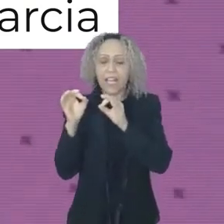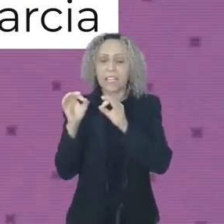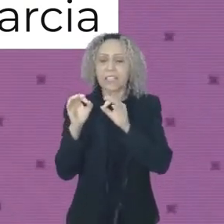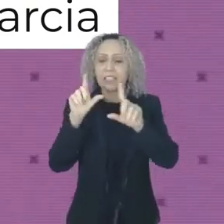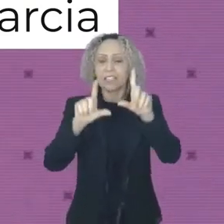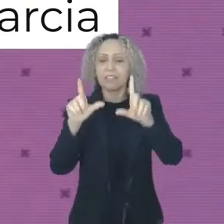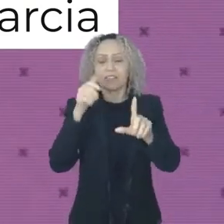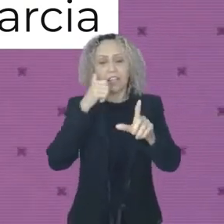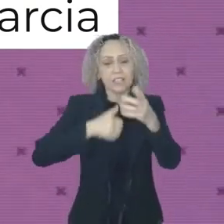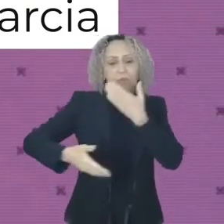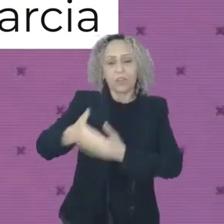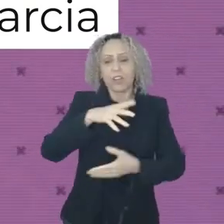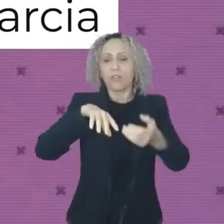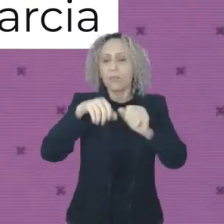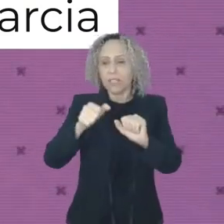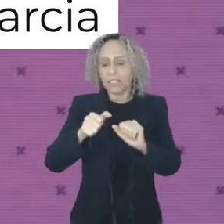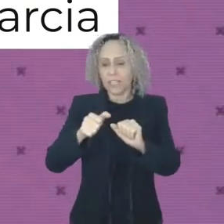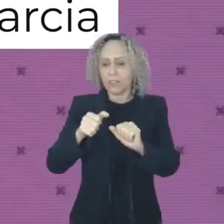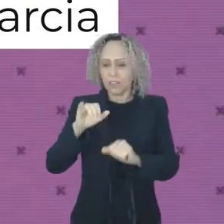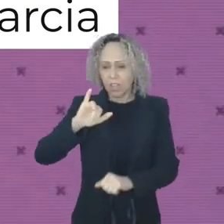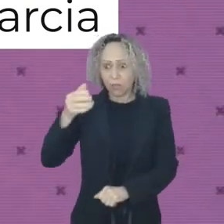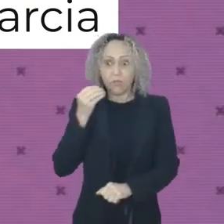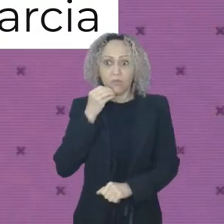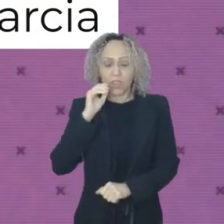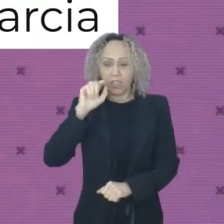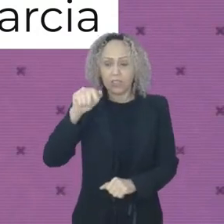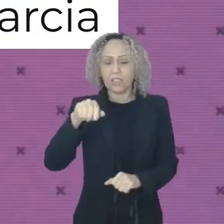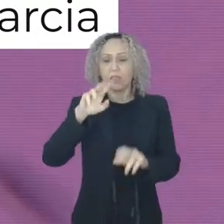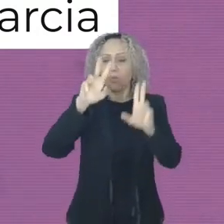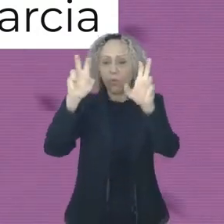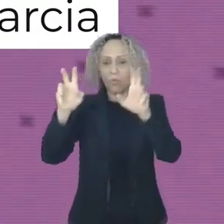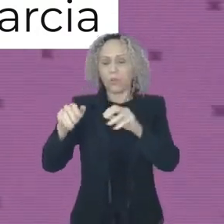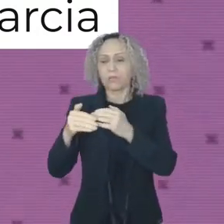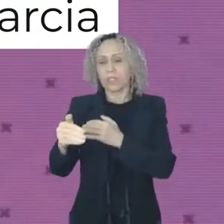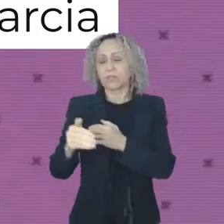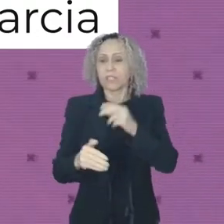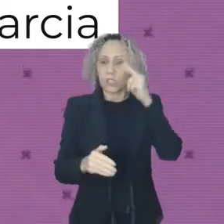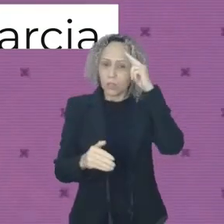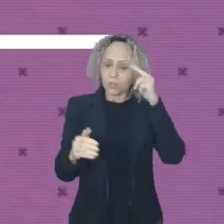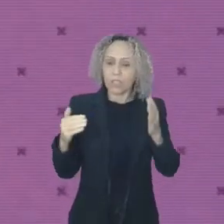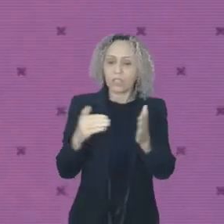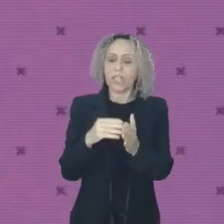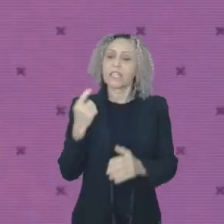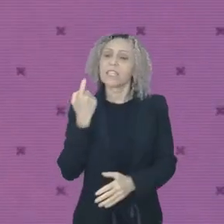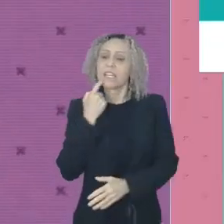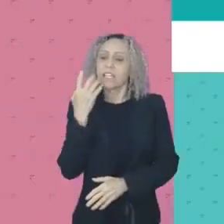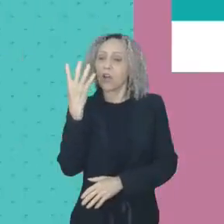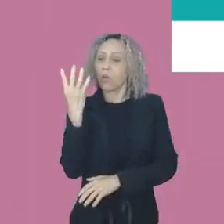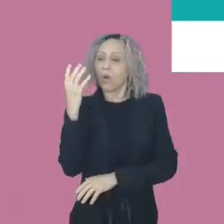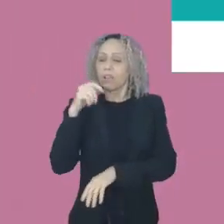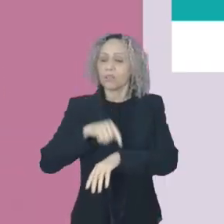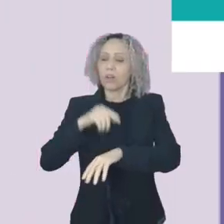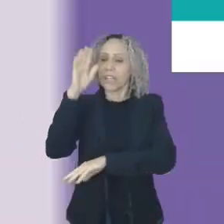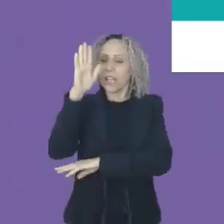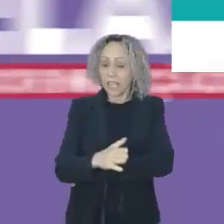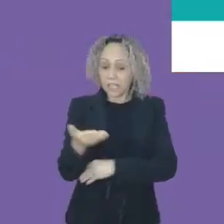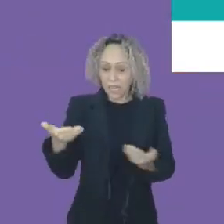e não perca os próximos temas. De segunda a sexta-feira, sempre às 4 da tarde, aqui na TV